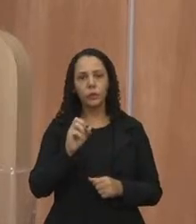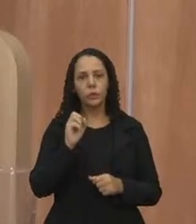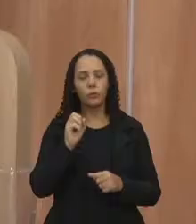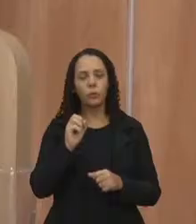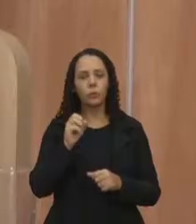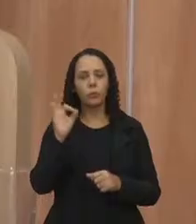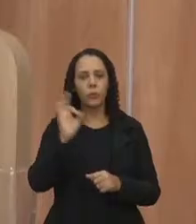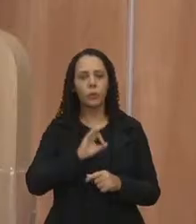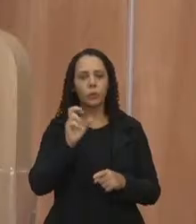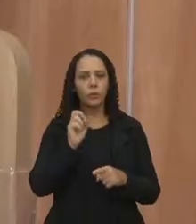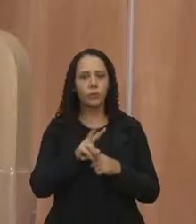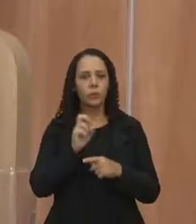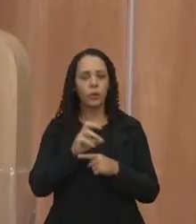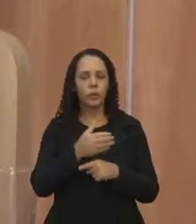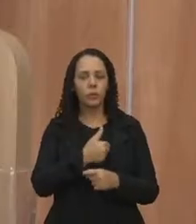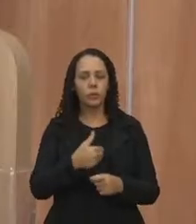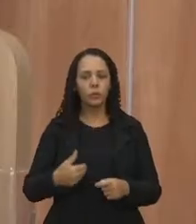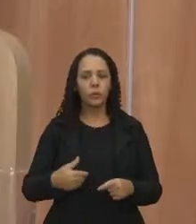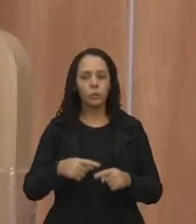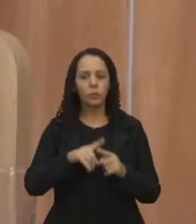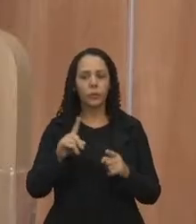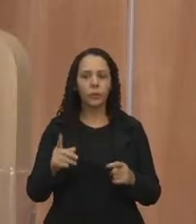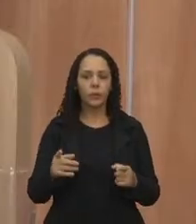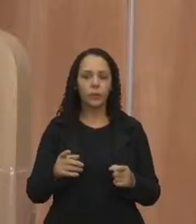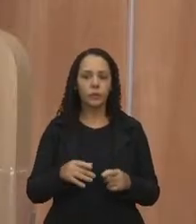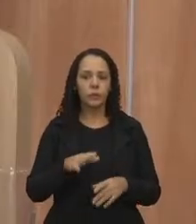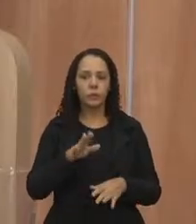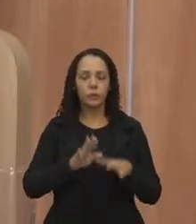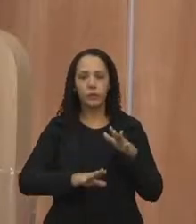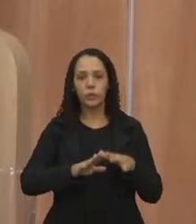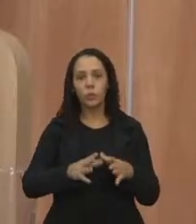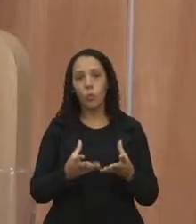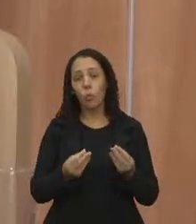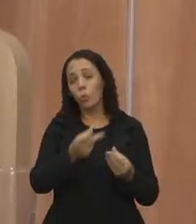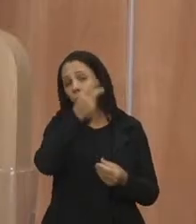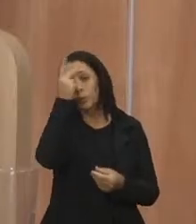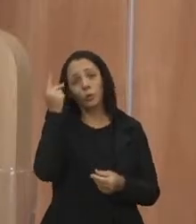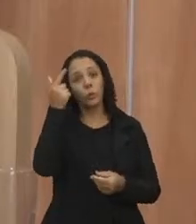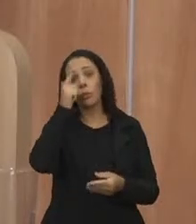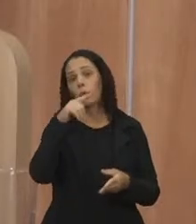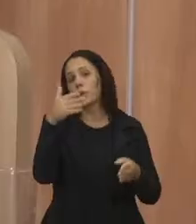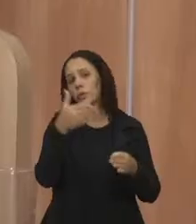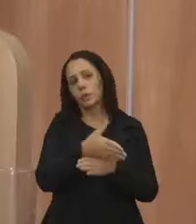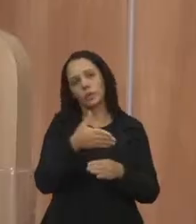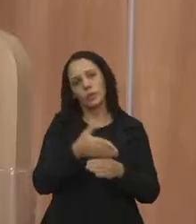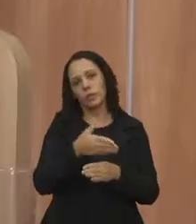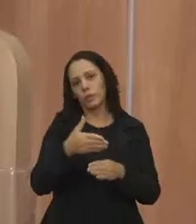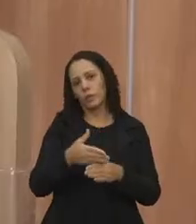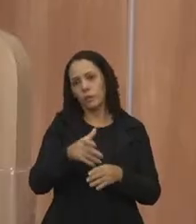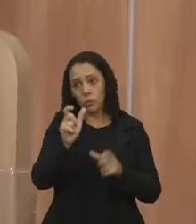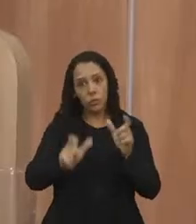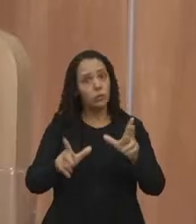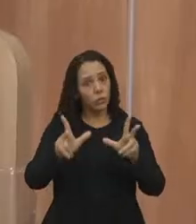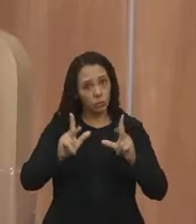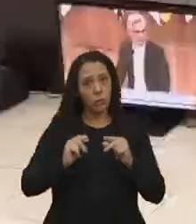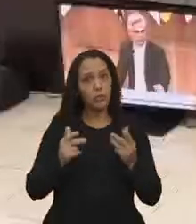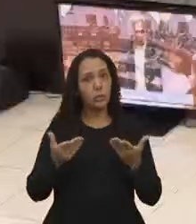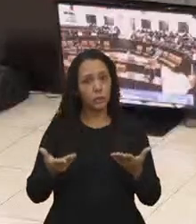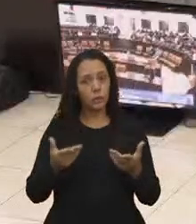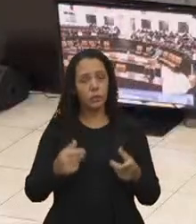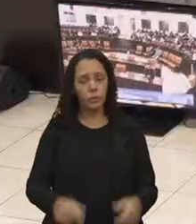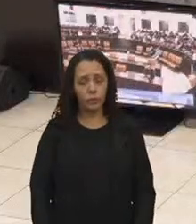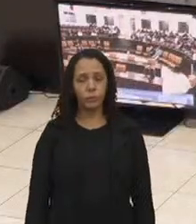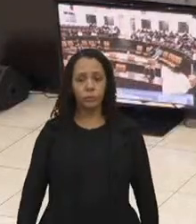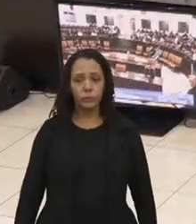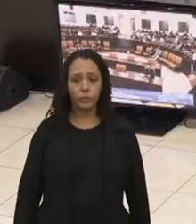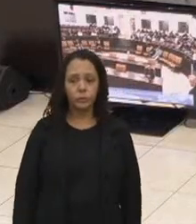públicas, ainda, infelizmente, deixa muita gente de fora, né? Muita gente que merecia. Wagner, acho interessante